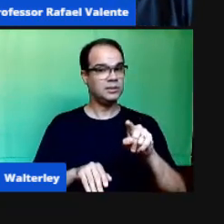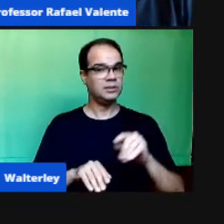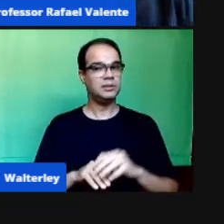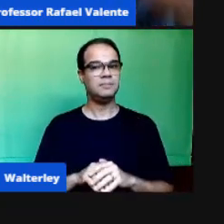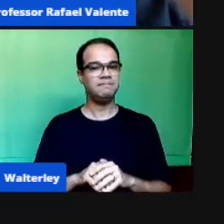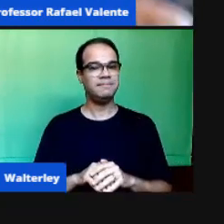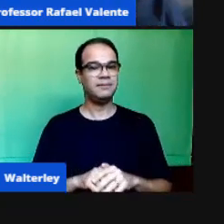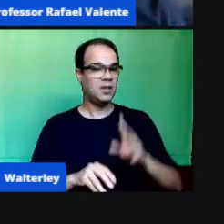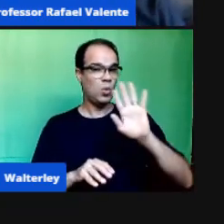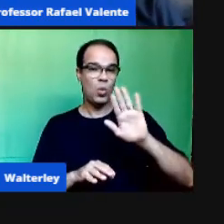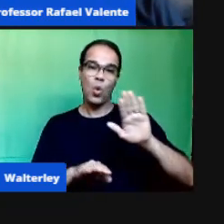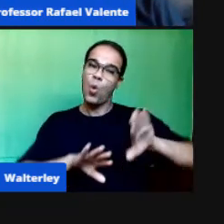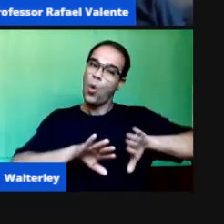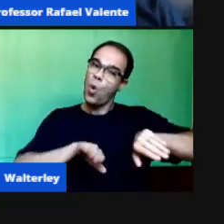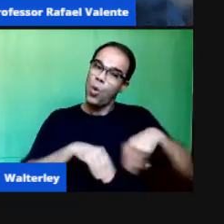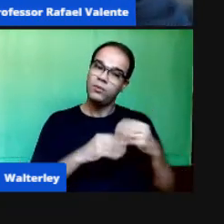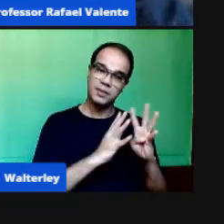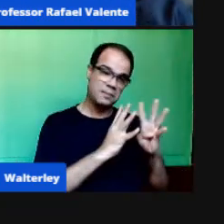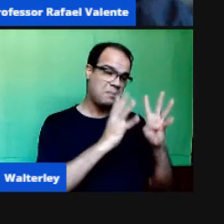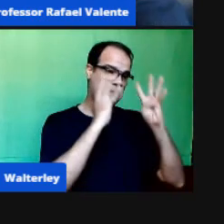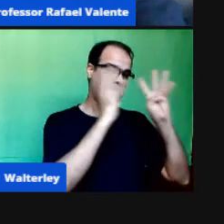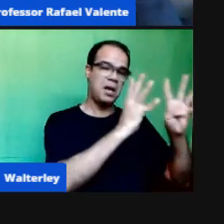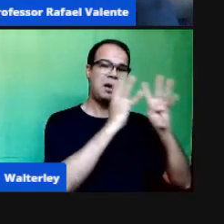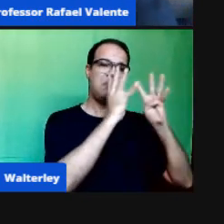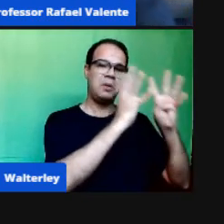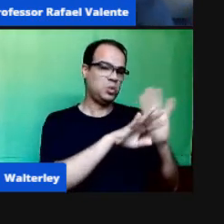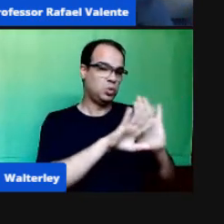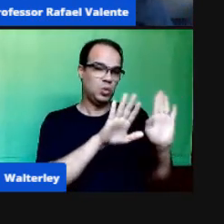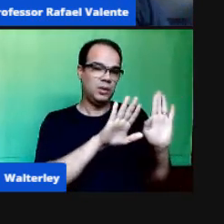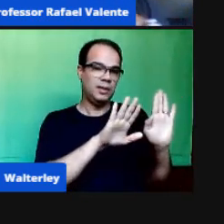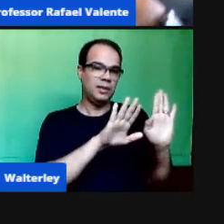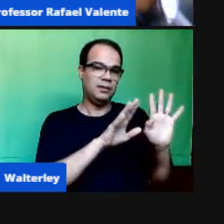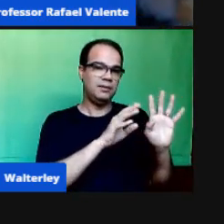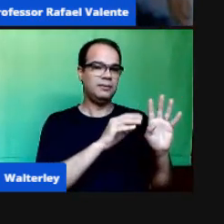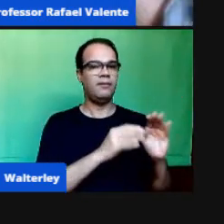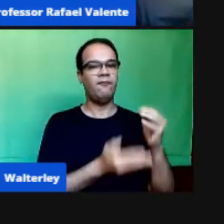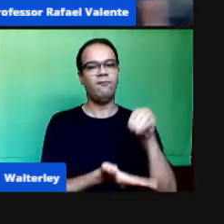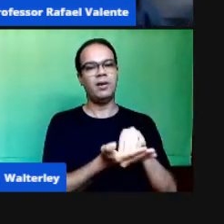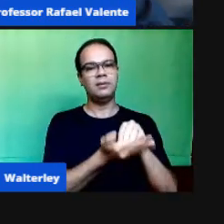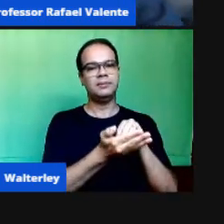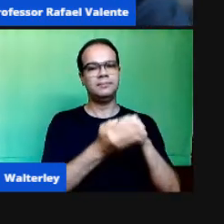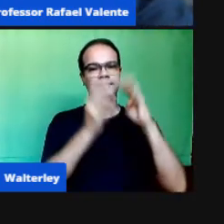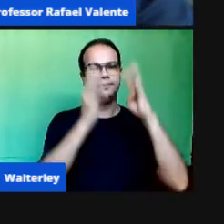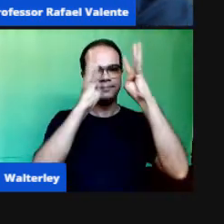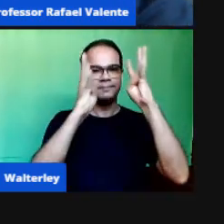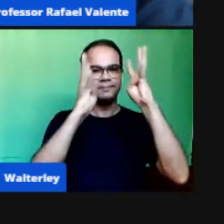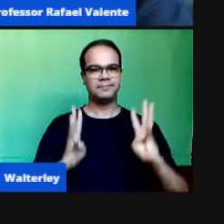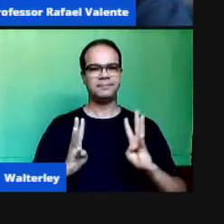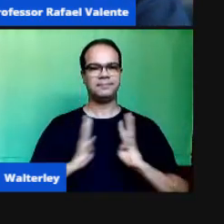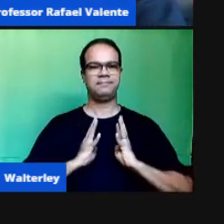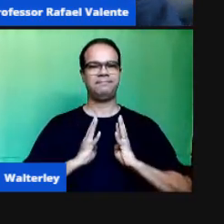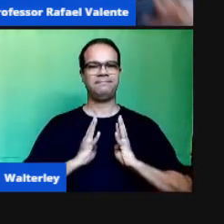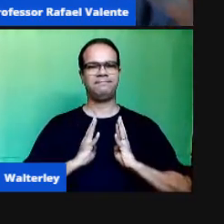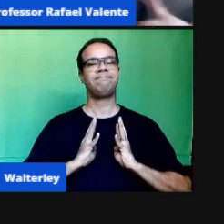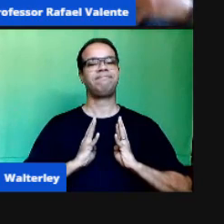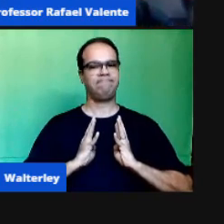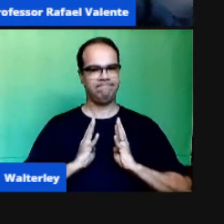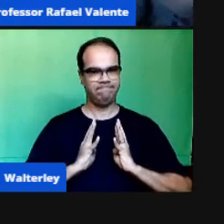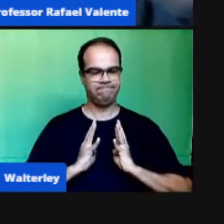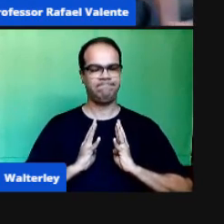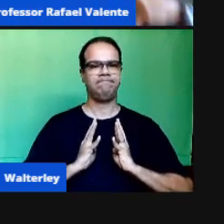quem eu sou por dentro, como eu estou agora. E se eu prestar atenção nisso, posso entender que é algo para a vida inteira.